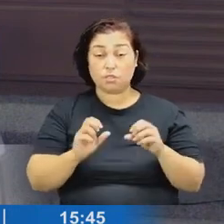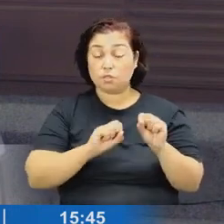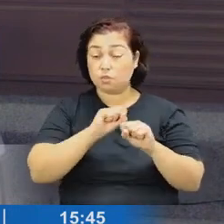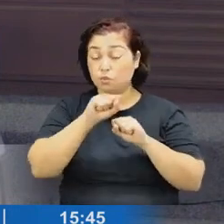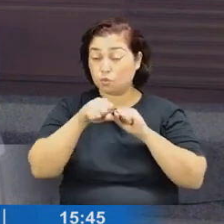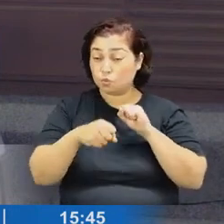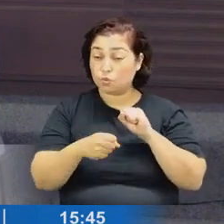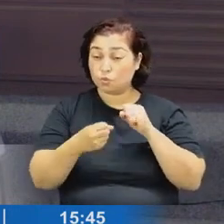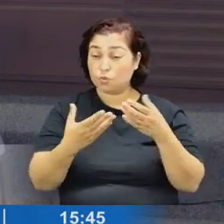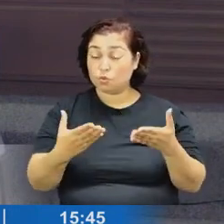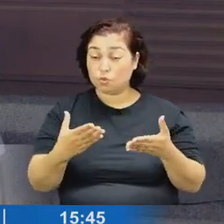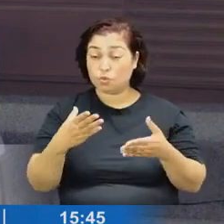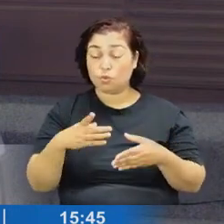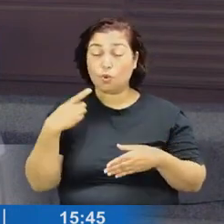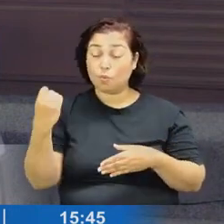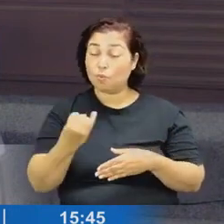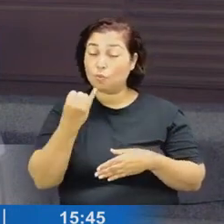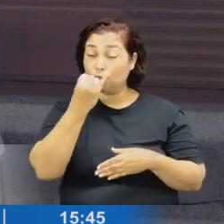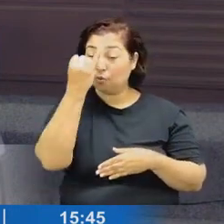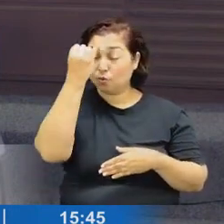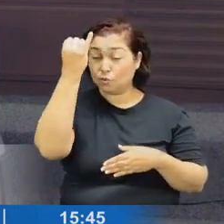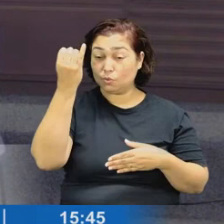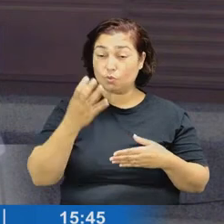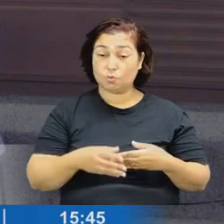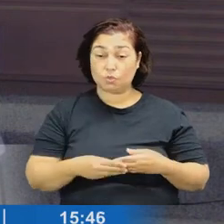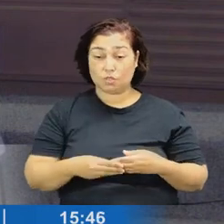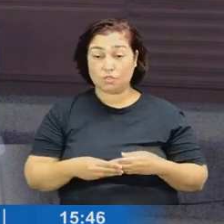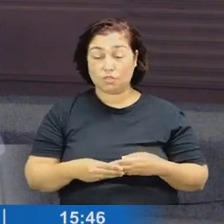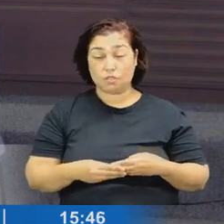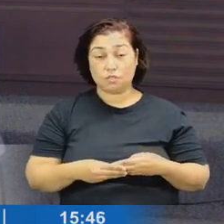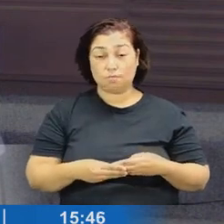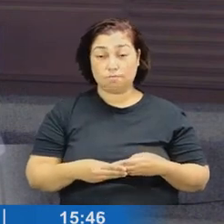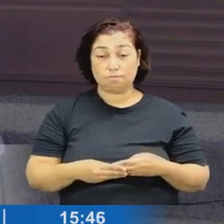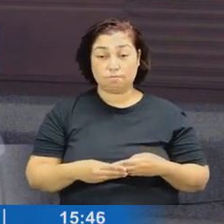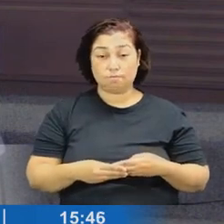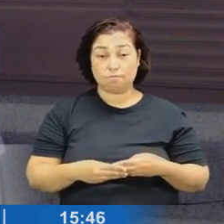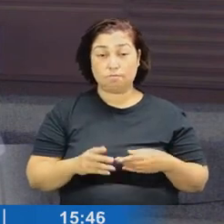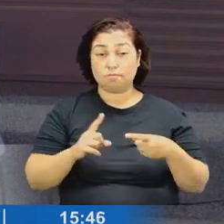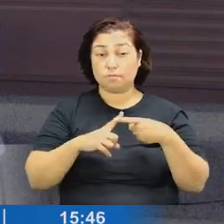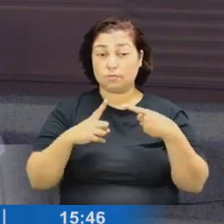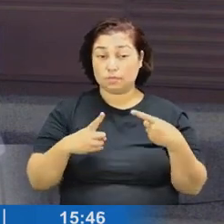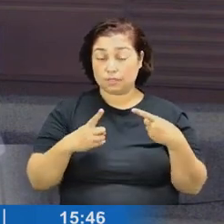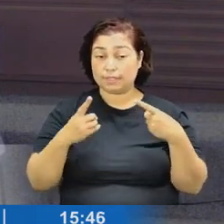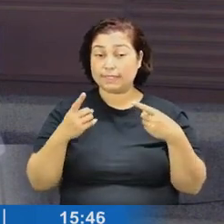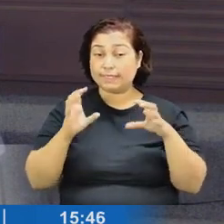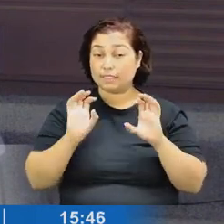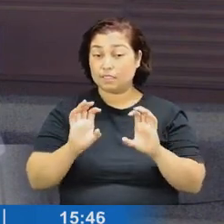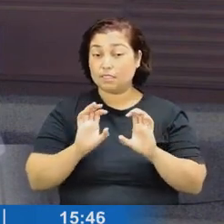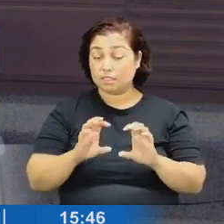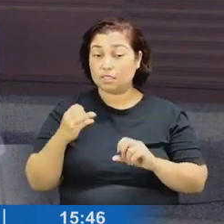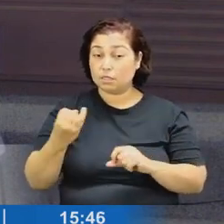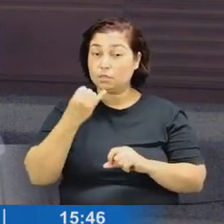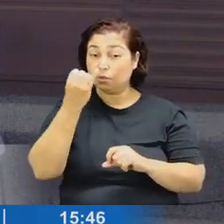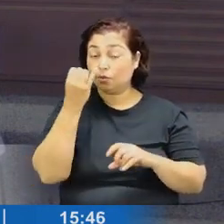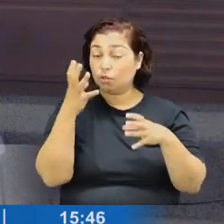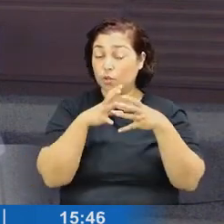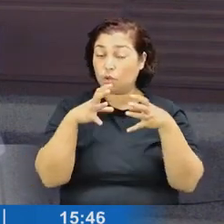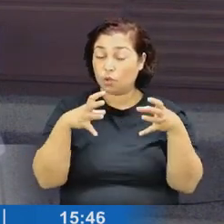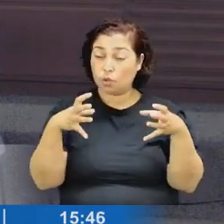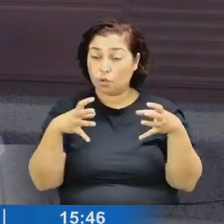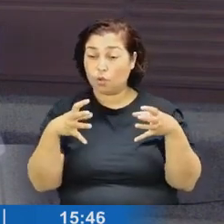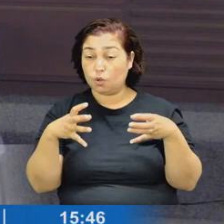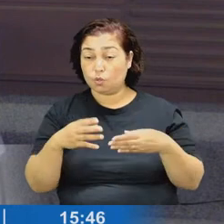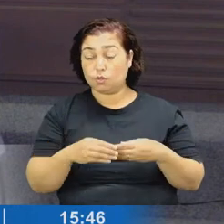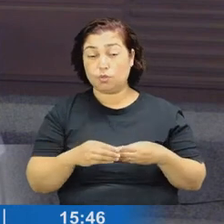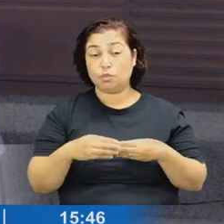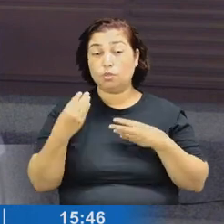aliás as pessoas já vão para o debate com voto definido Ok mas mesmo assim tem uma importância grande de vencer